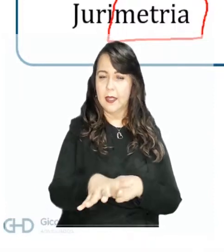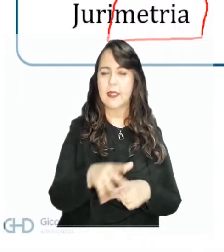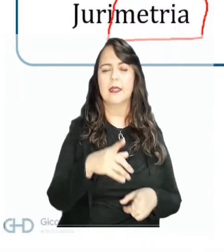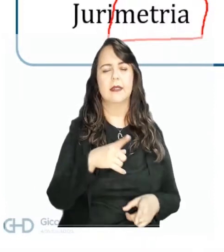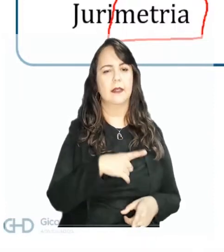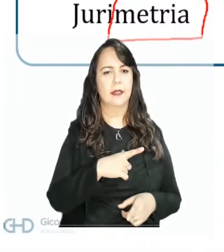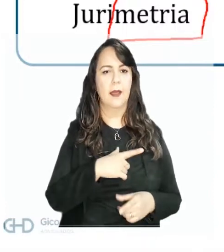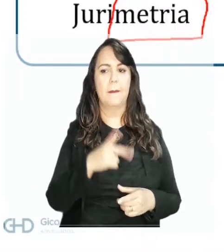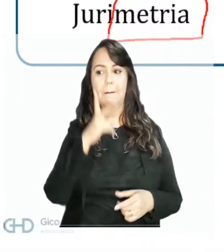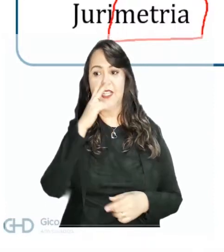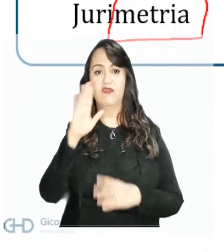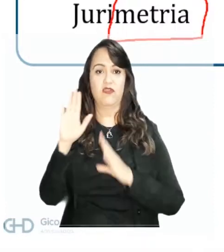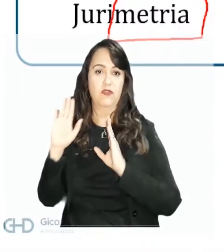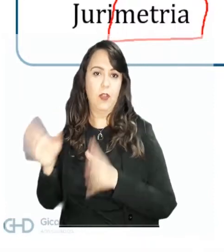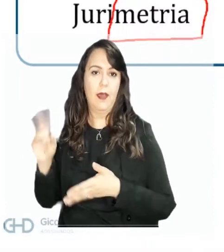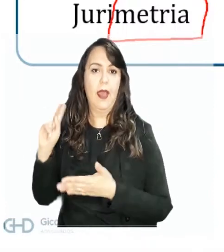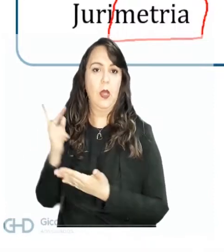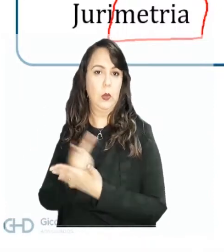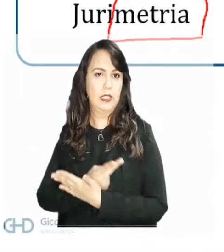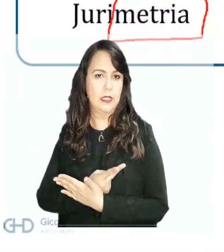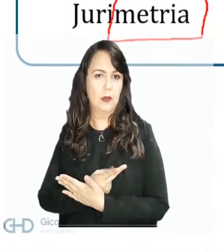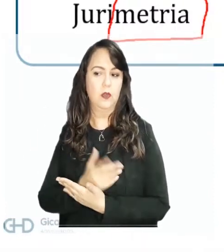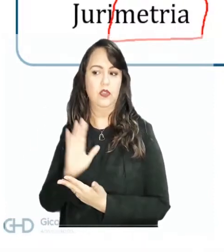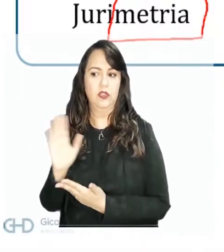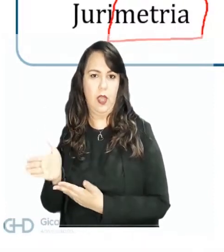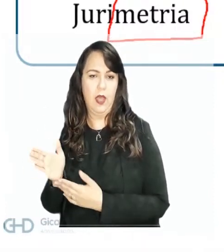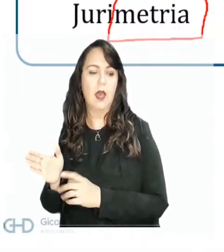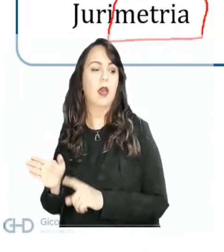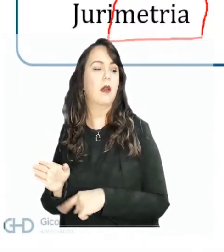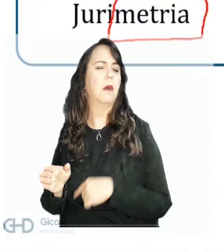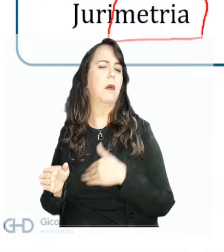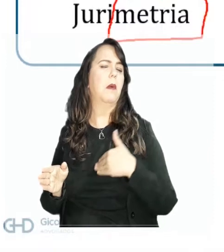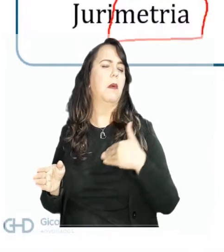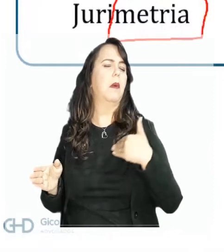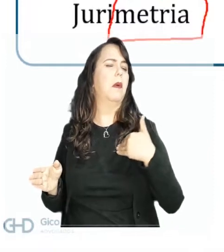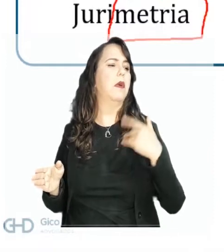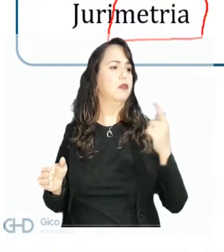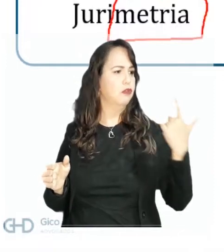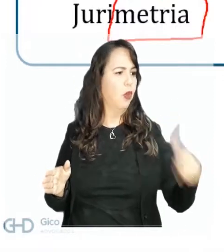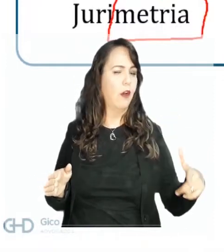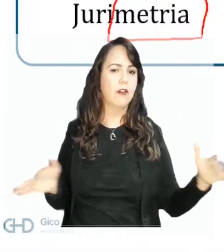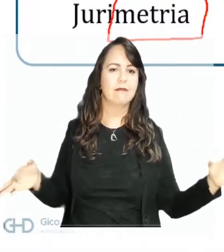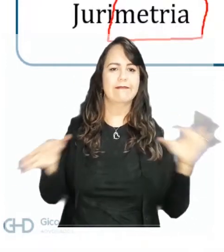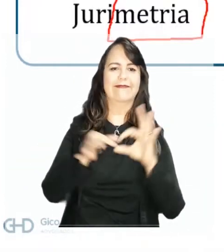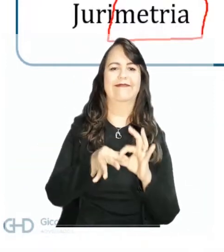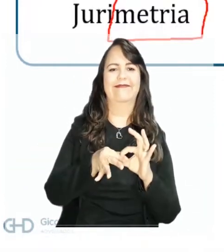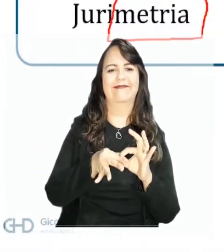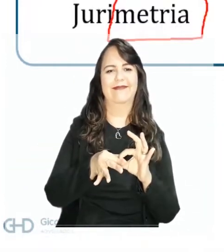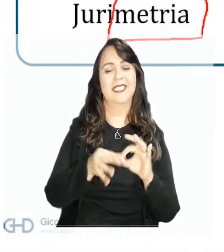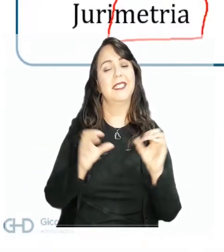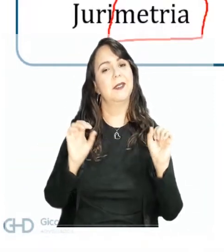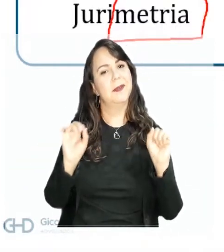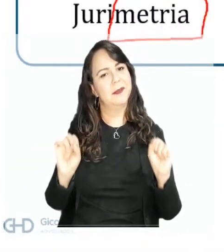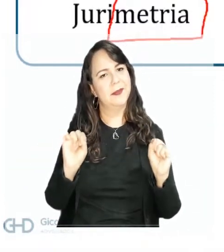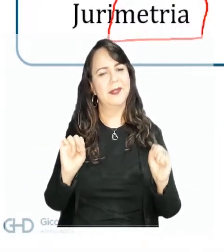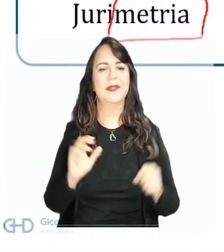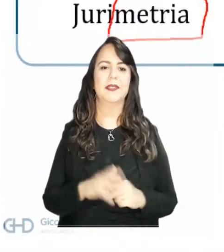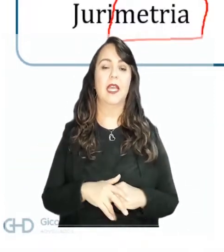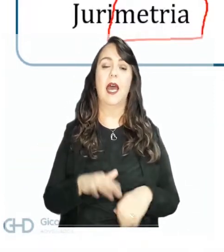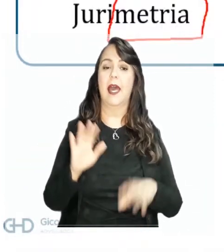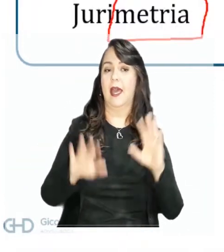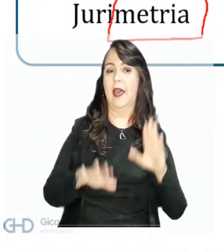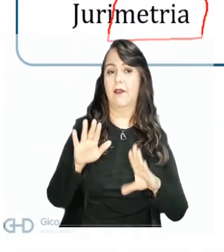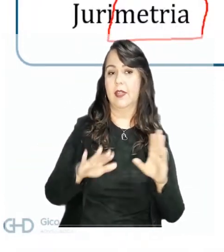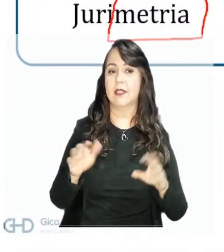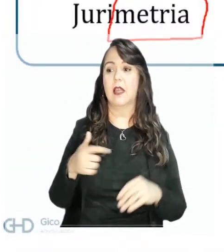envolvendo a inflação, obviamente não gerou, ou seja, não tem nexo de causalidade com as demandas por retorno de dinheiro